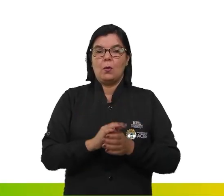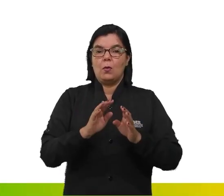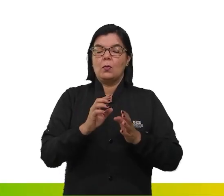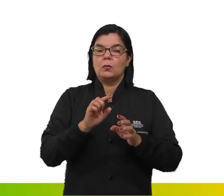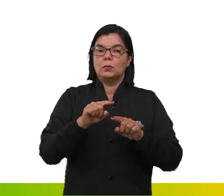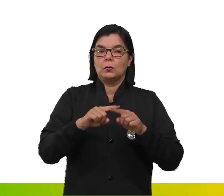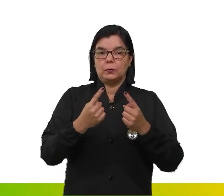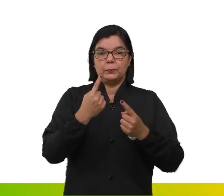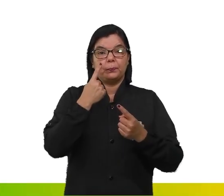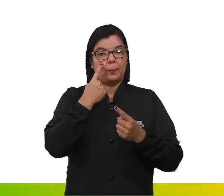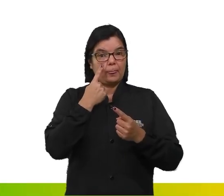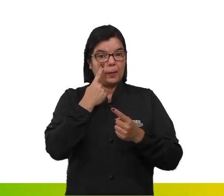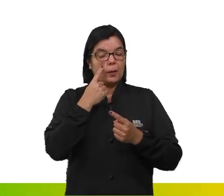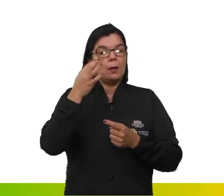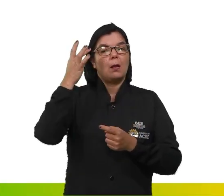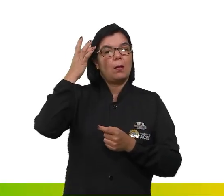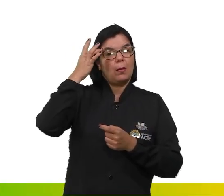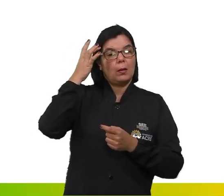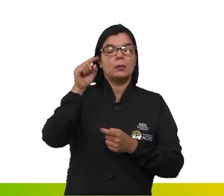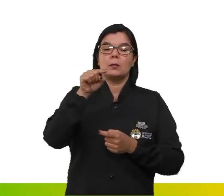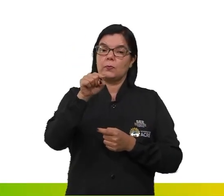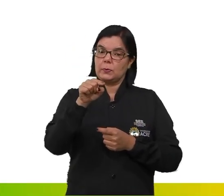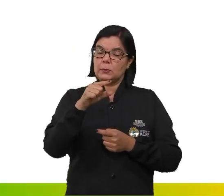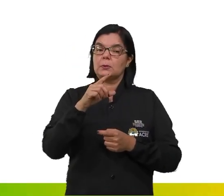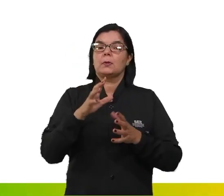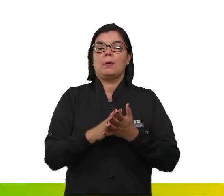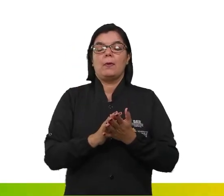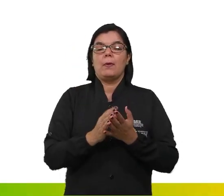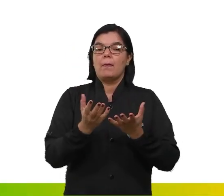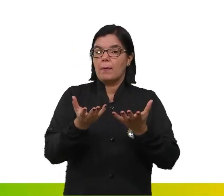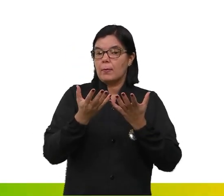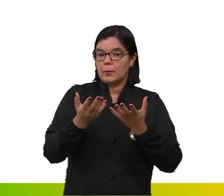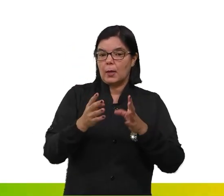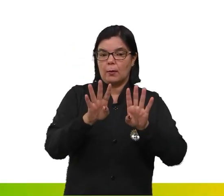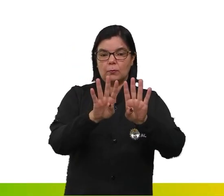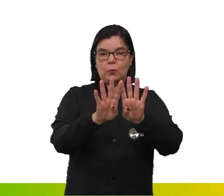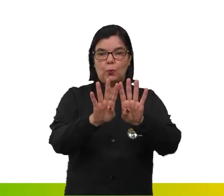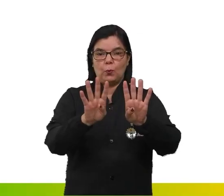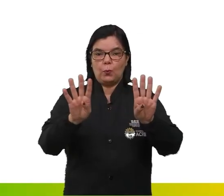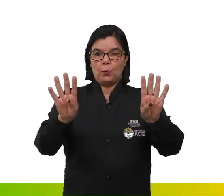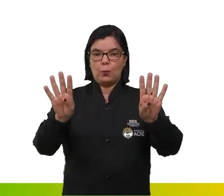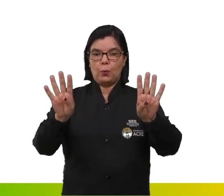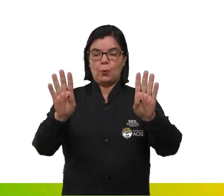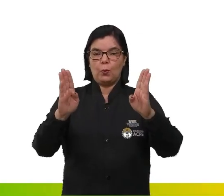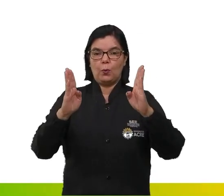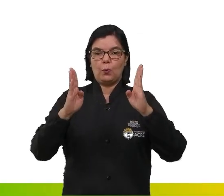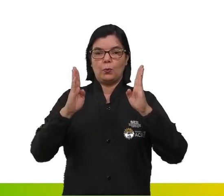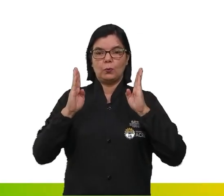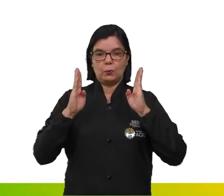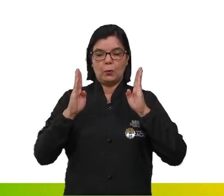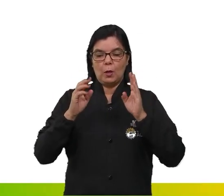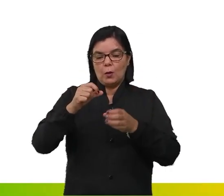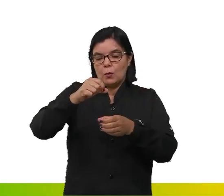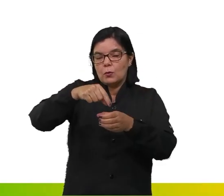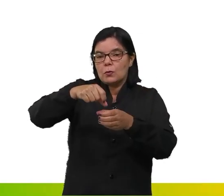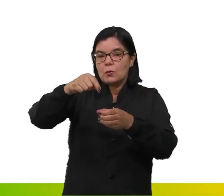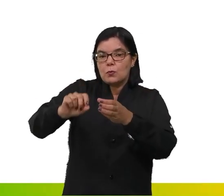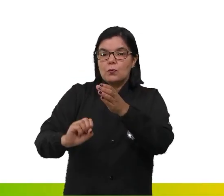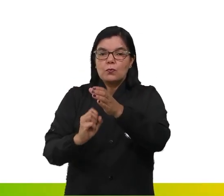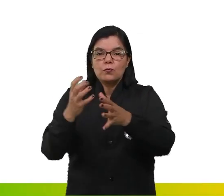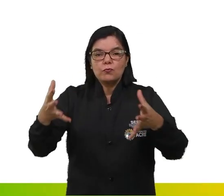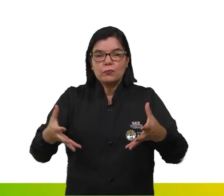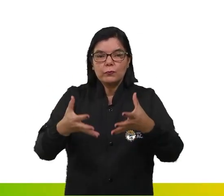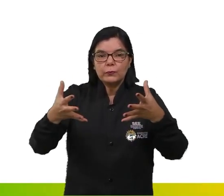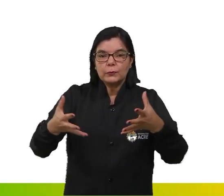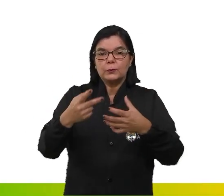se ponha no problema, tá? Suponha que você quer colocar uma cerca ao redor de uma pequena horta no quintal da